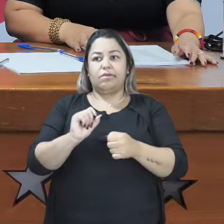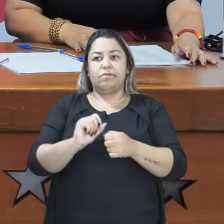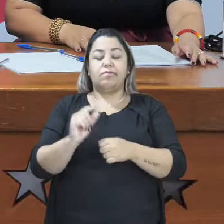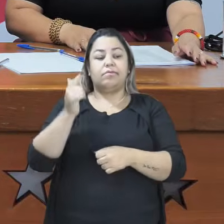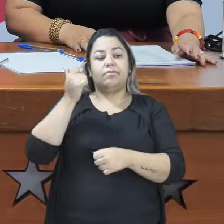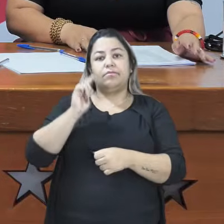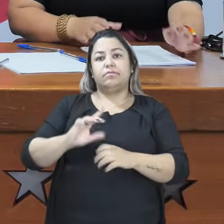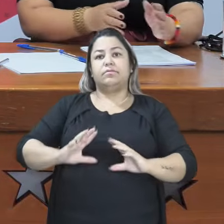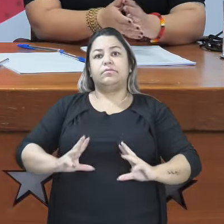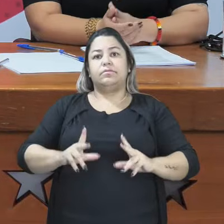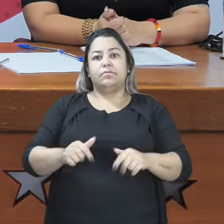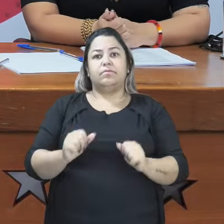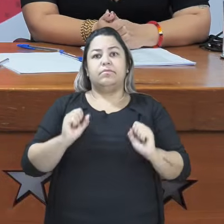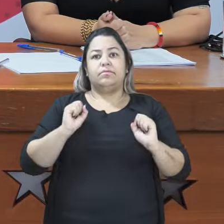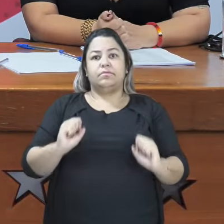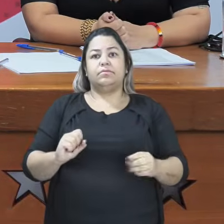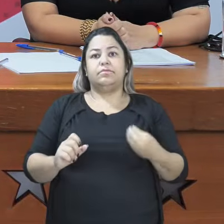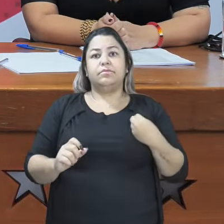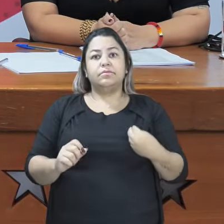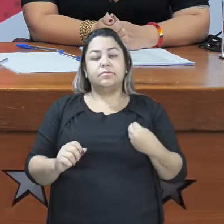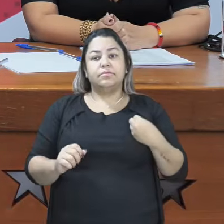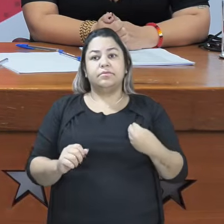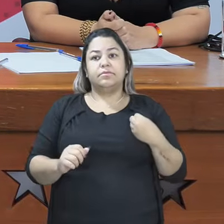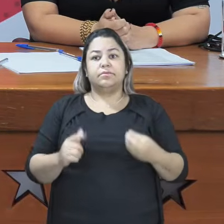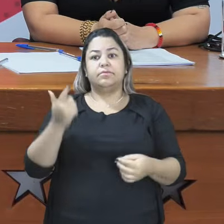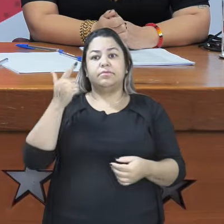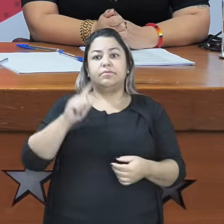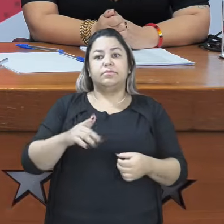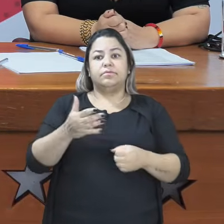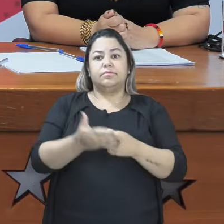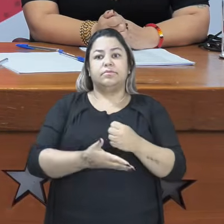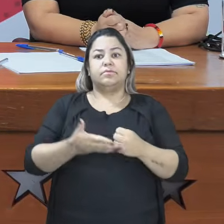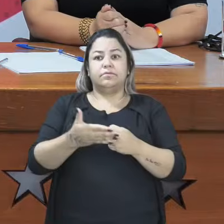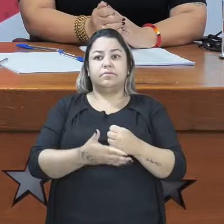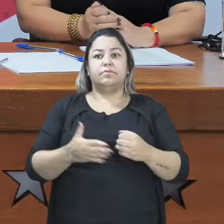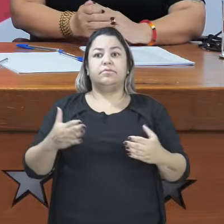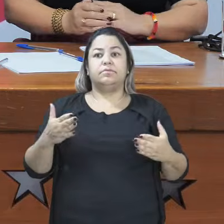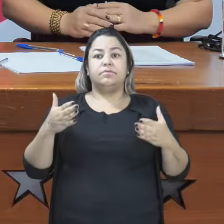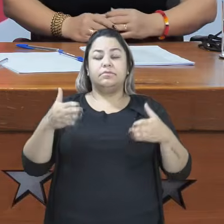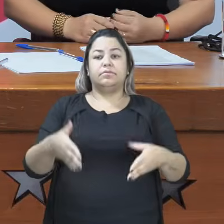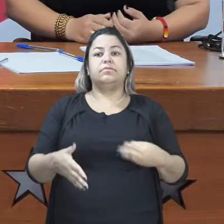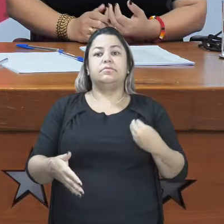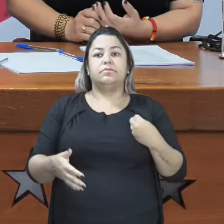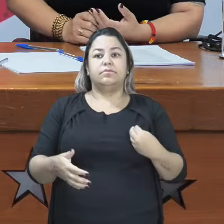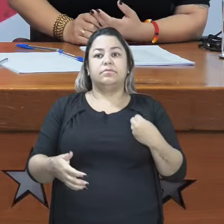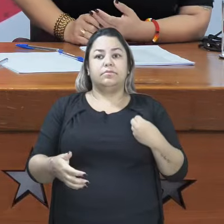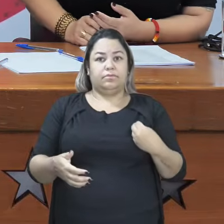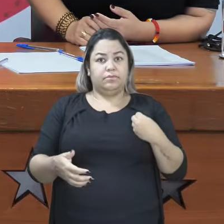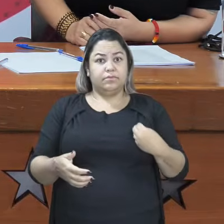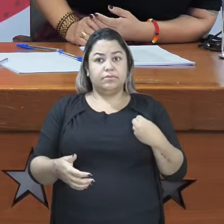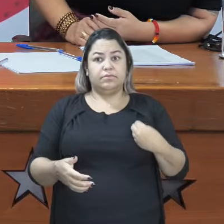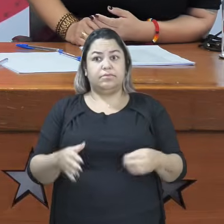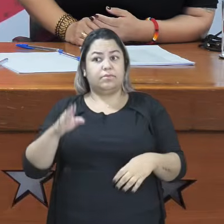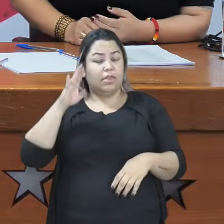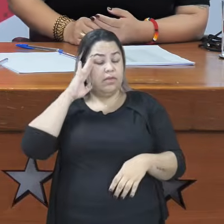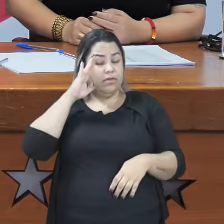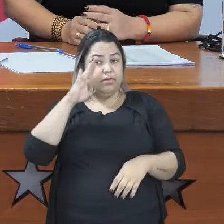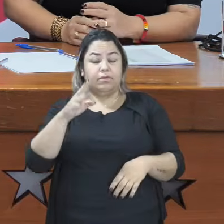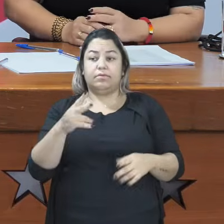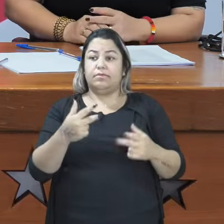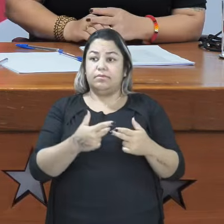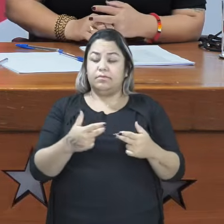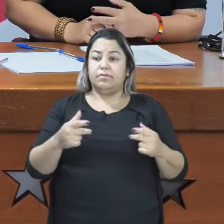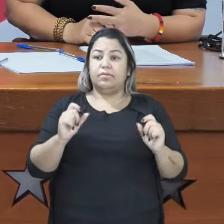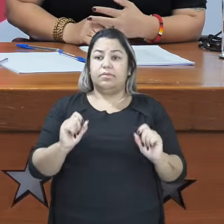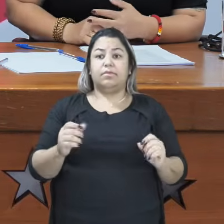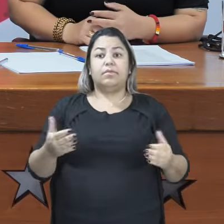mundo possa participar, garantir que a base possa participar é a principal coisa, não é? Agora,